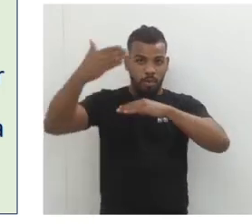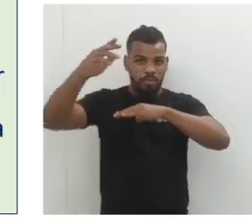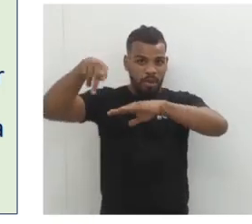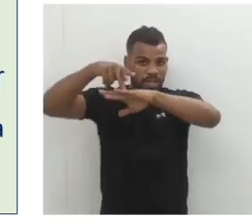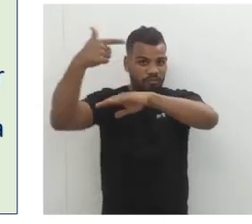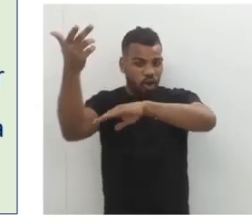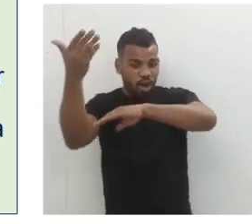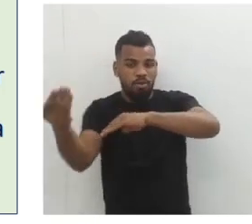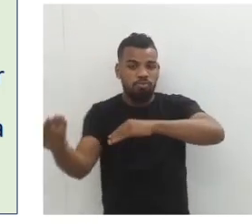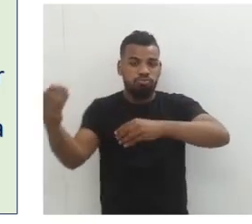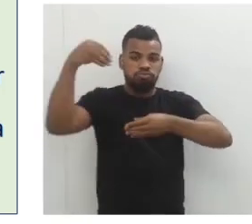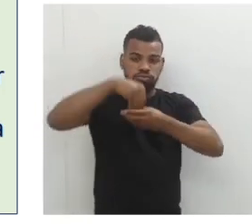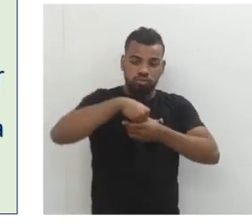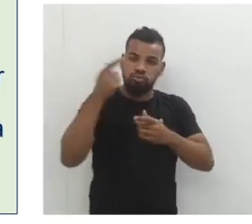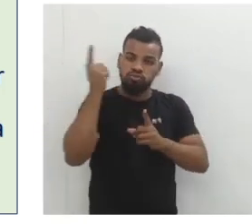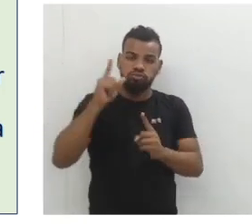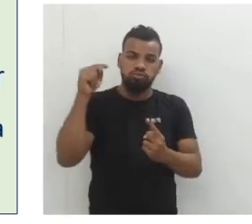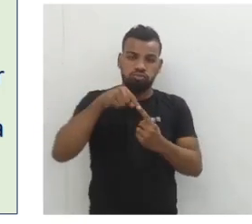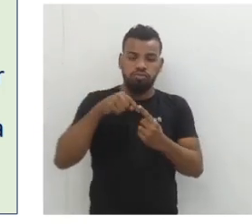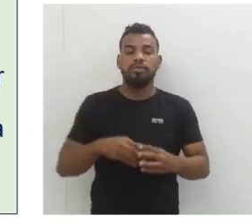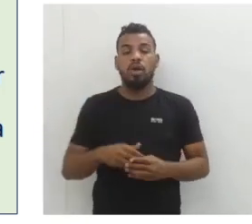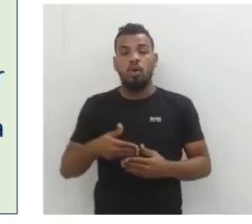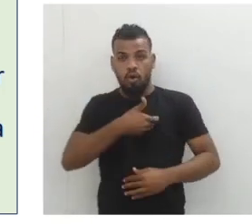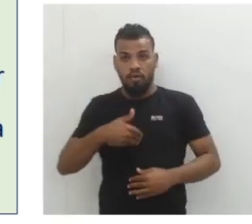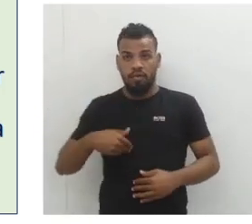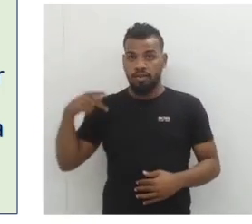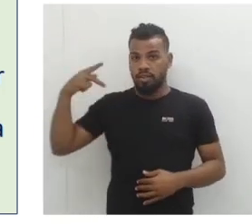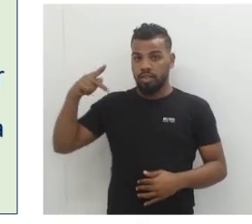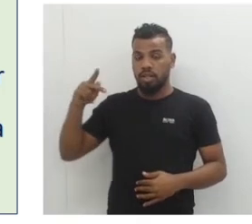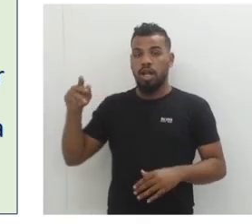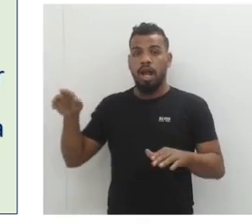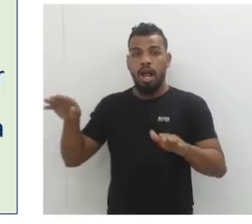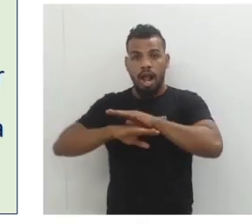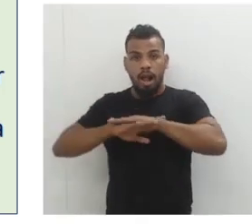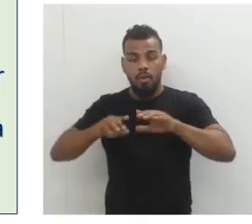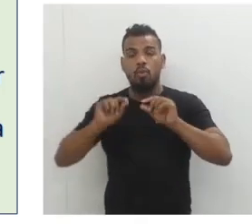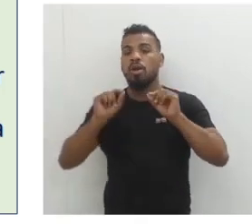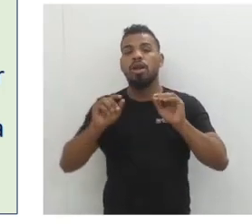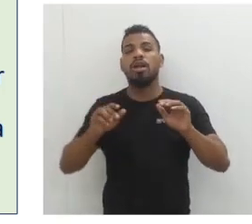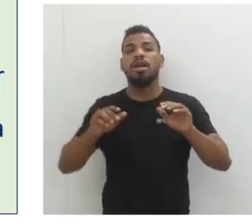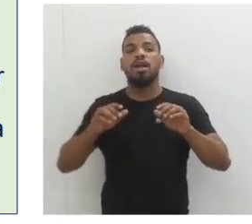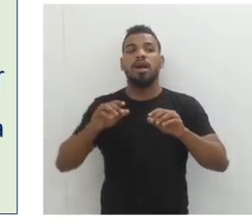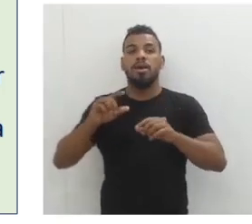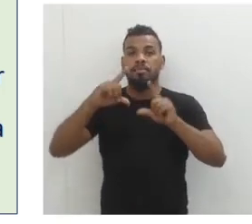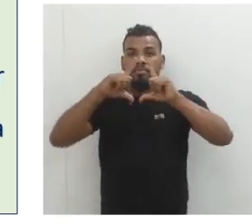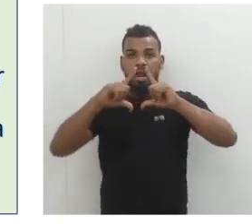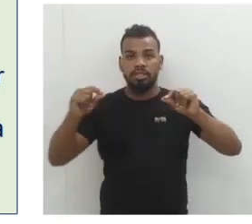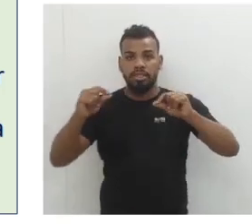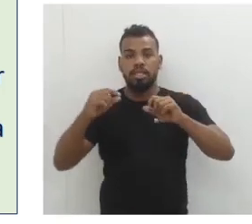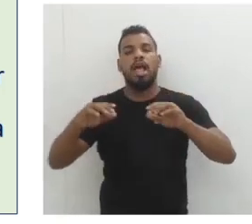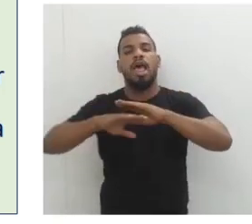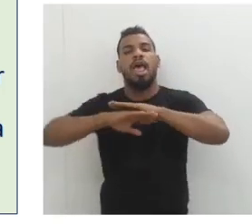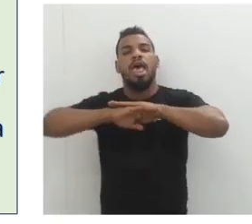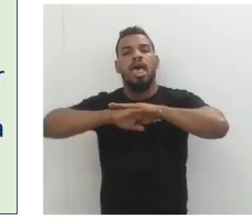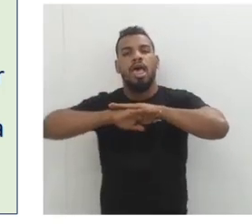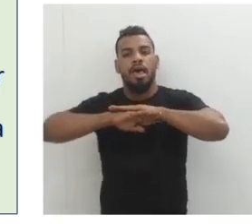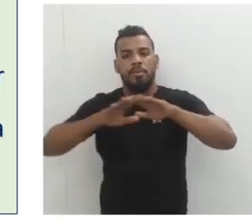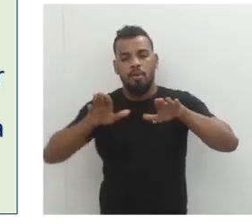Seu governo, então, chegou ao fim com a inauguração de Brasília em